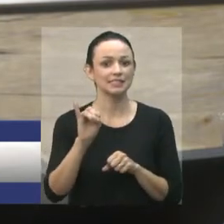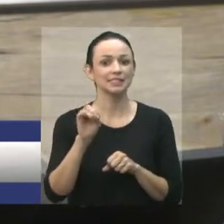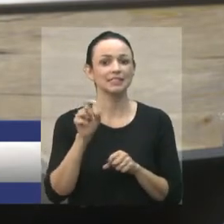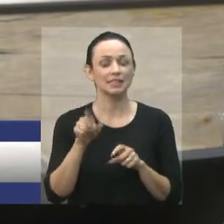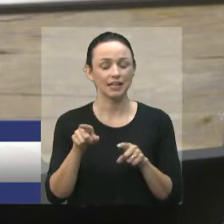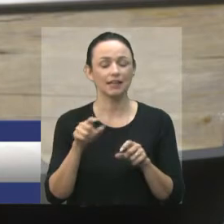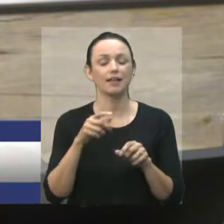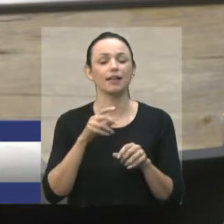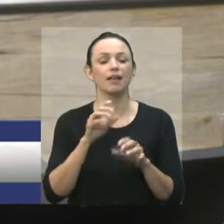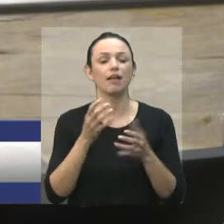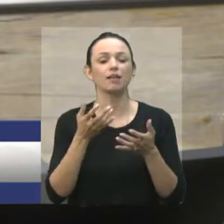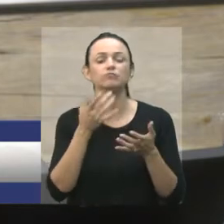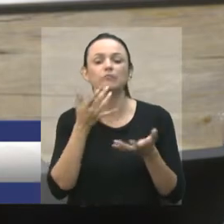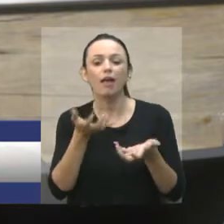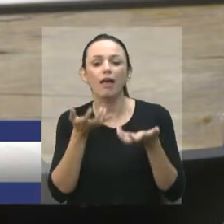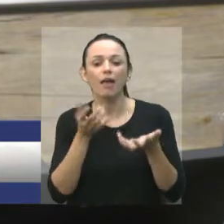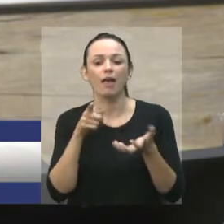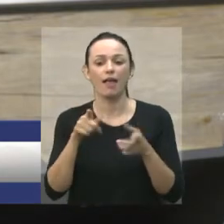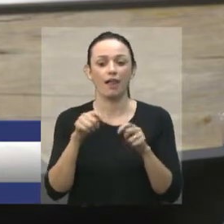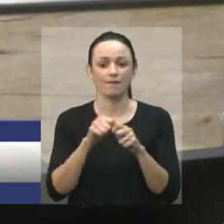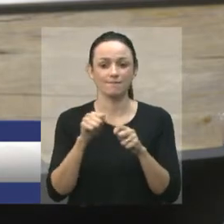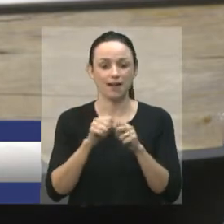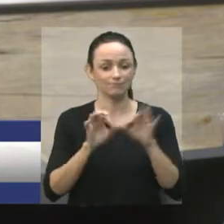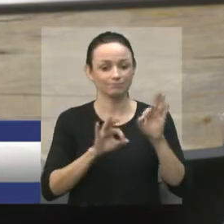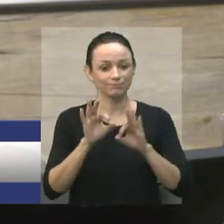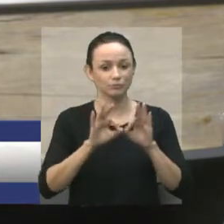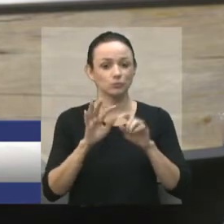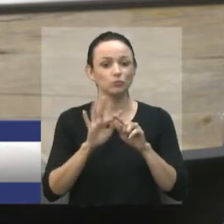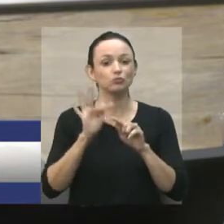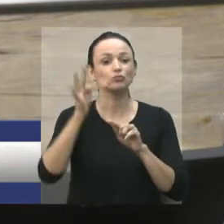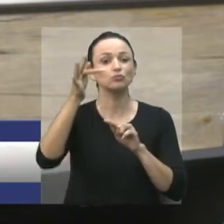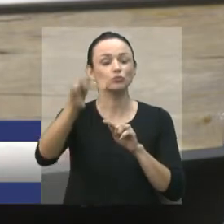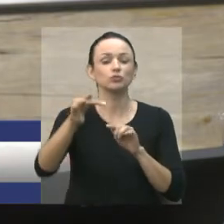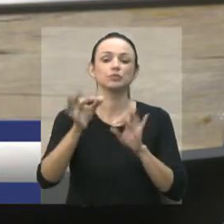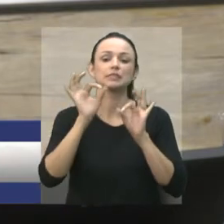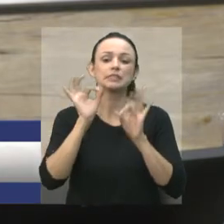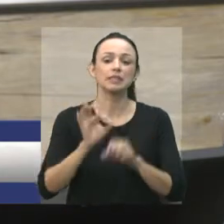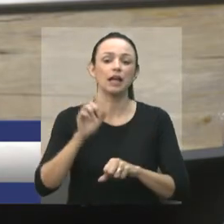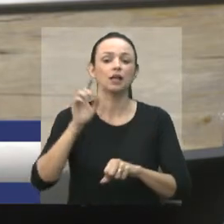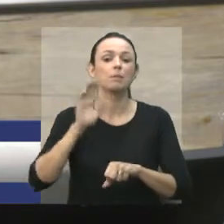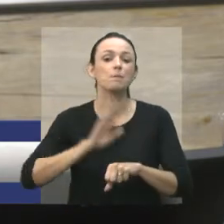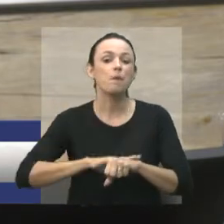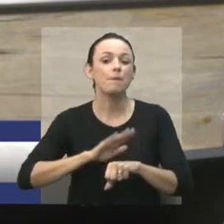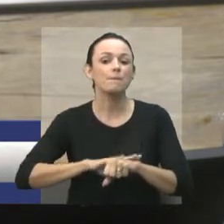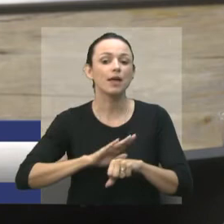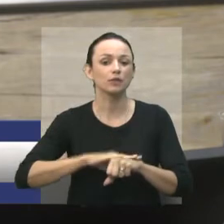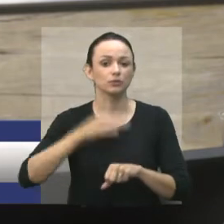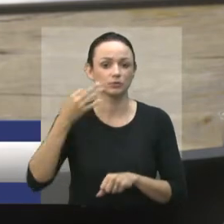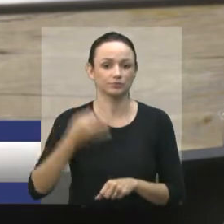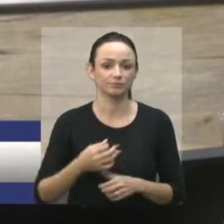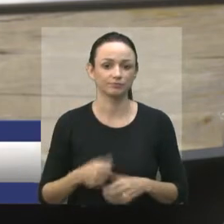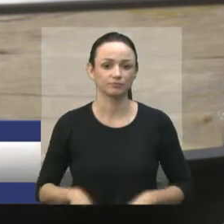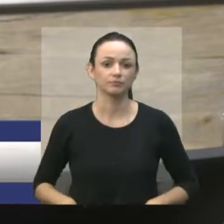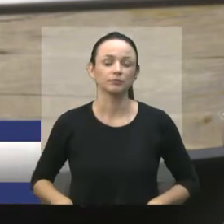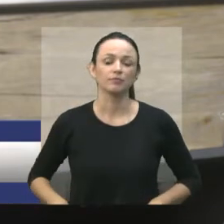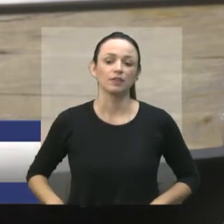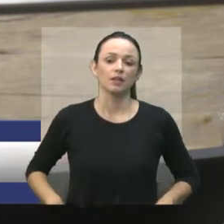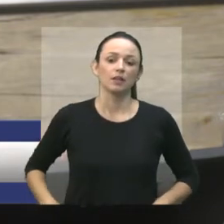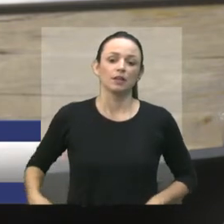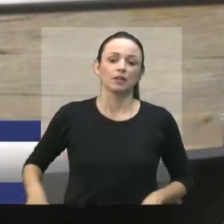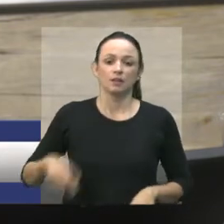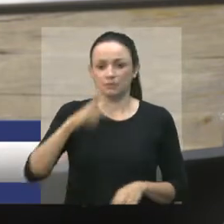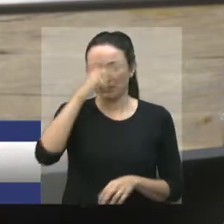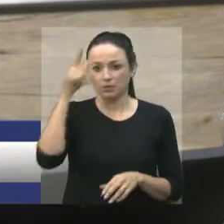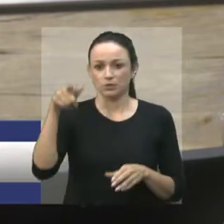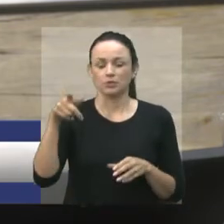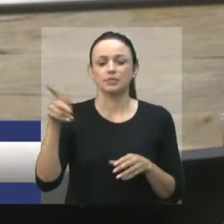no momento propício, no momento já planejado pelo Poder Executivo. Com relação ao pessoal ali do Frei Galvão, do Cidade Alta,